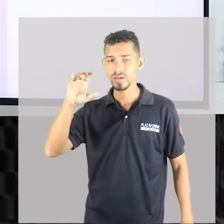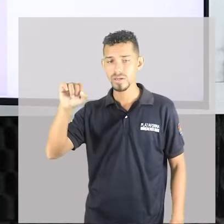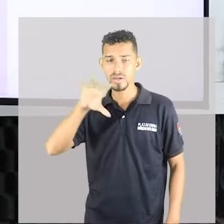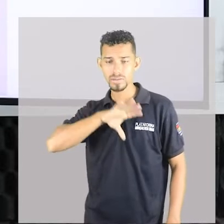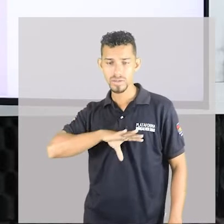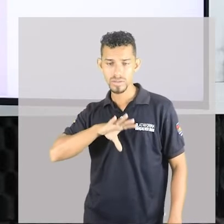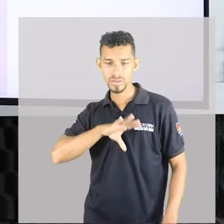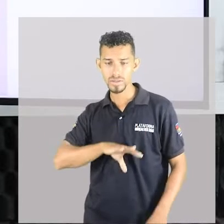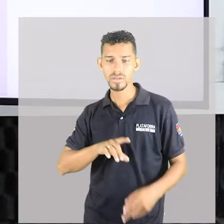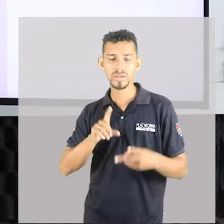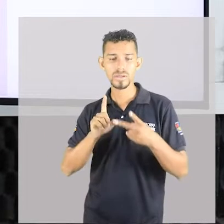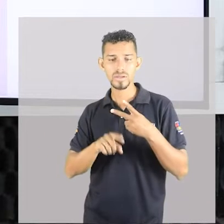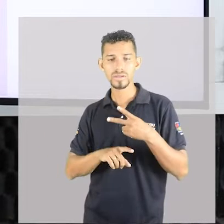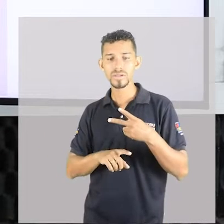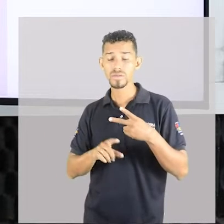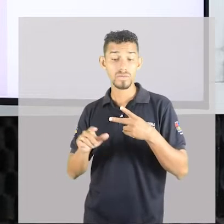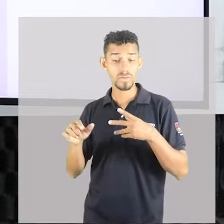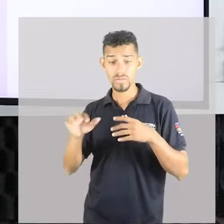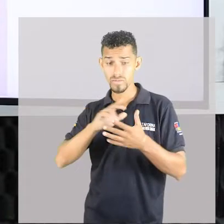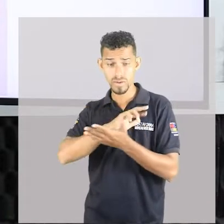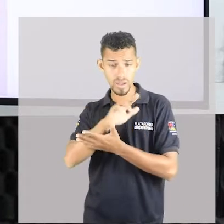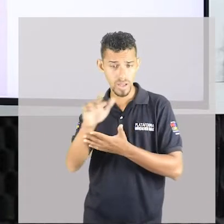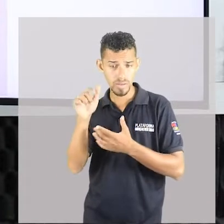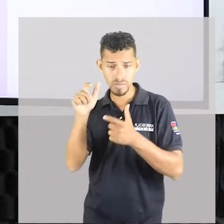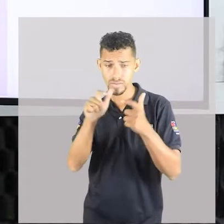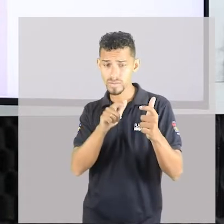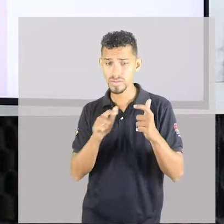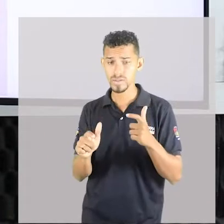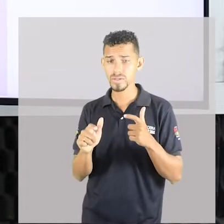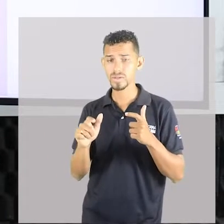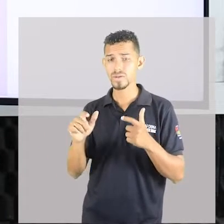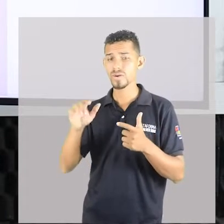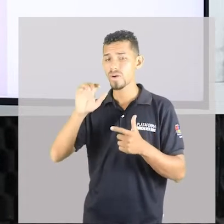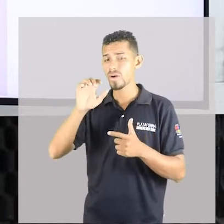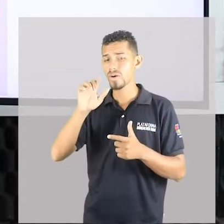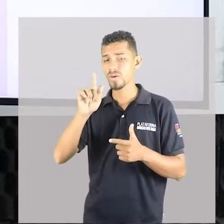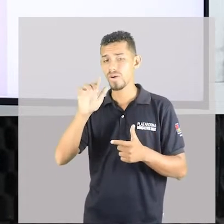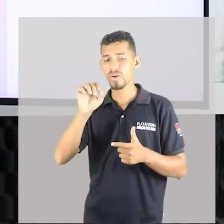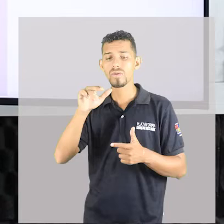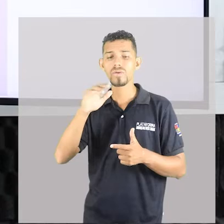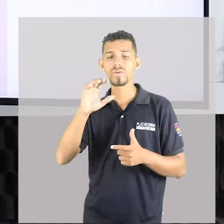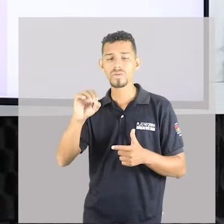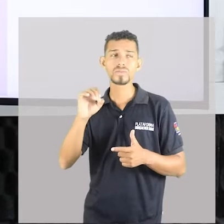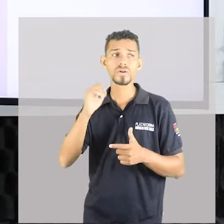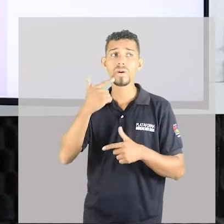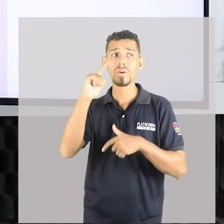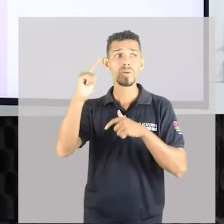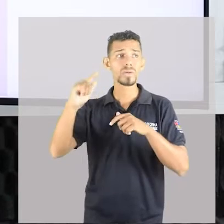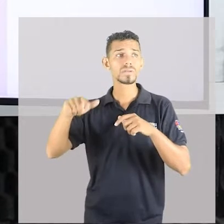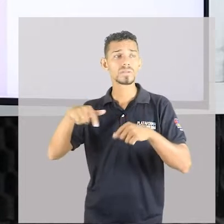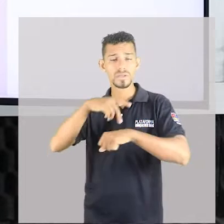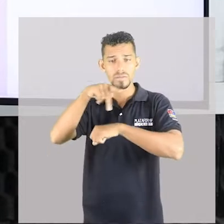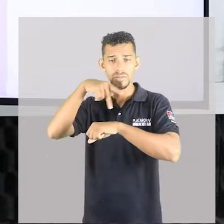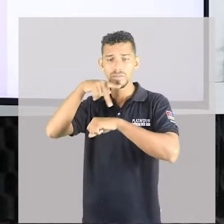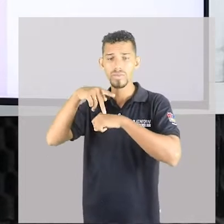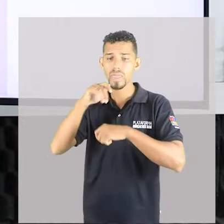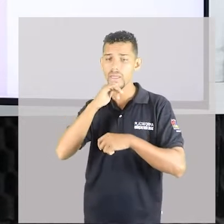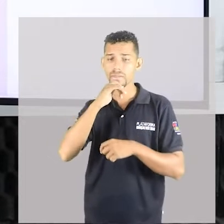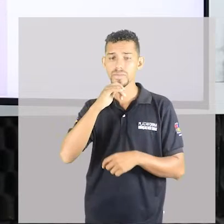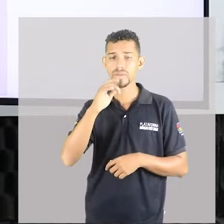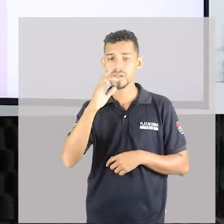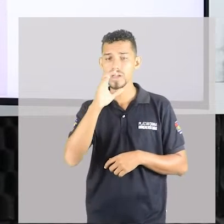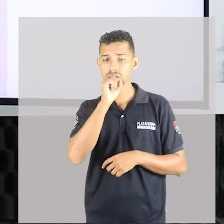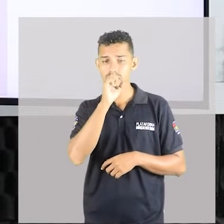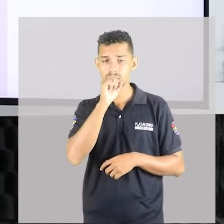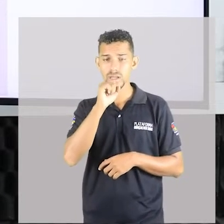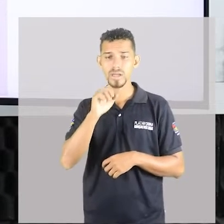Portugal, né, você tem ali várias regiões, como a Líbia, o Congo, né, que estão também com outros países, de laranja